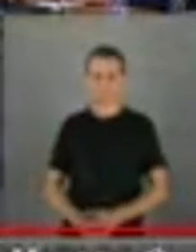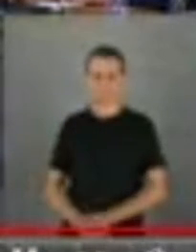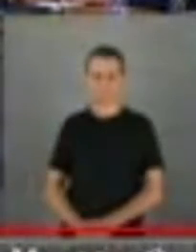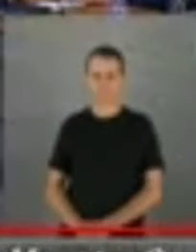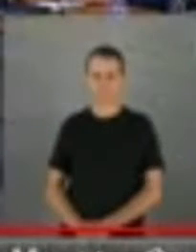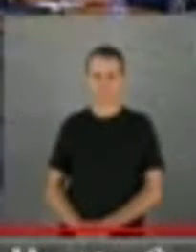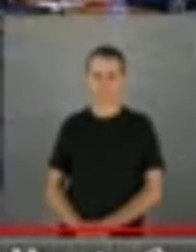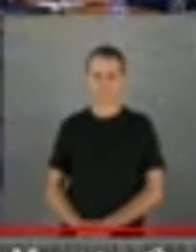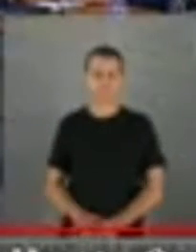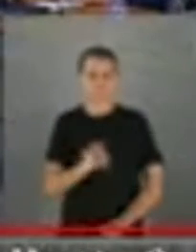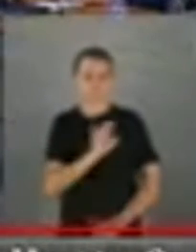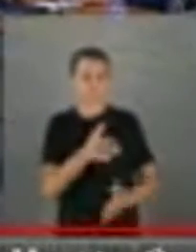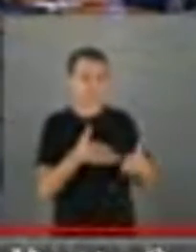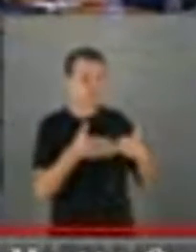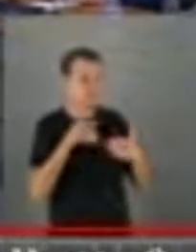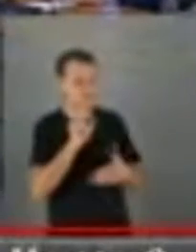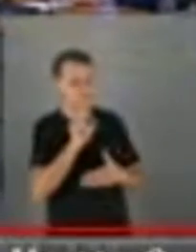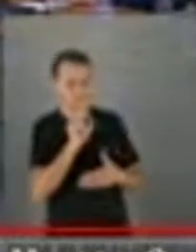presidente, apenas